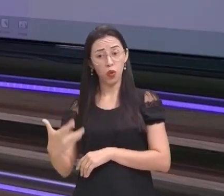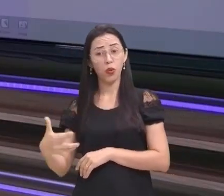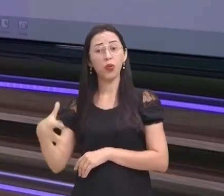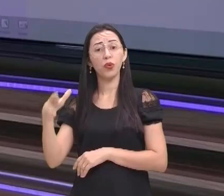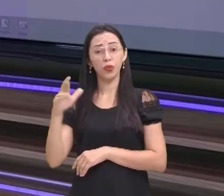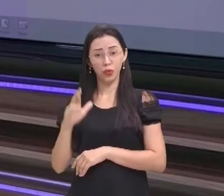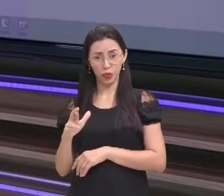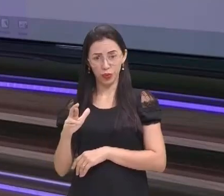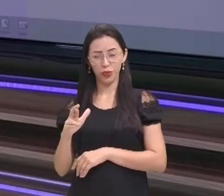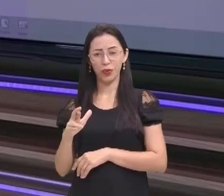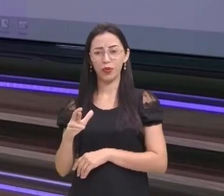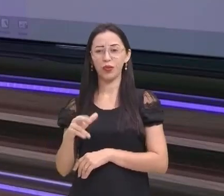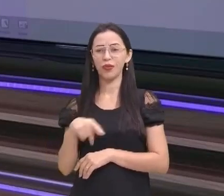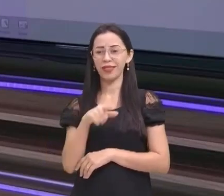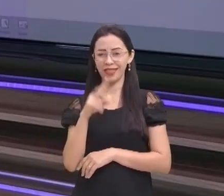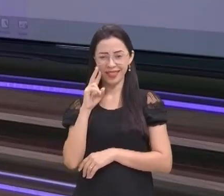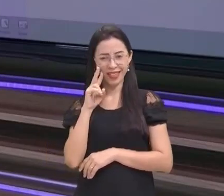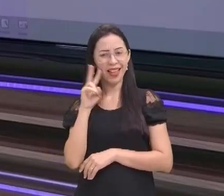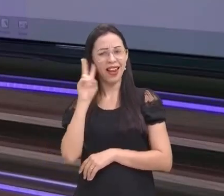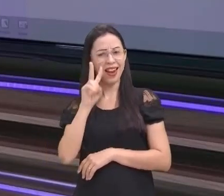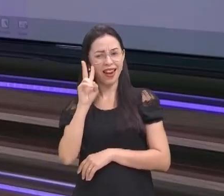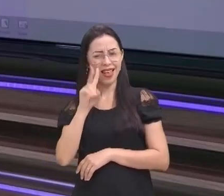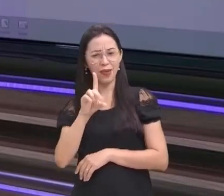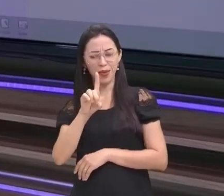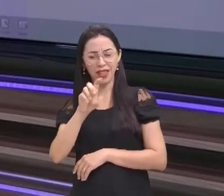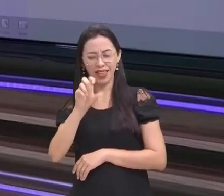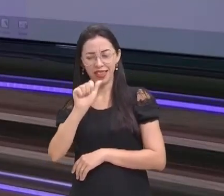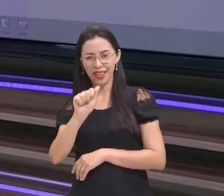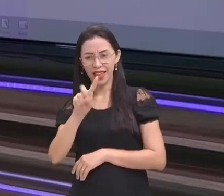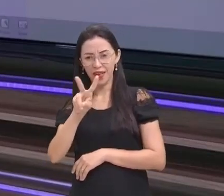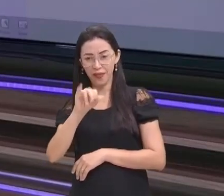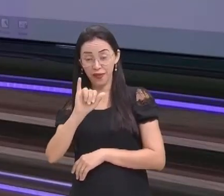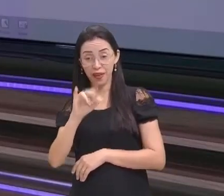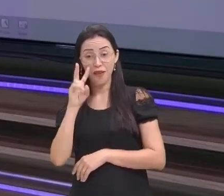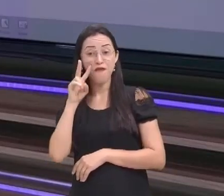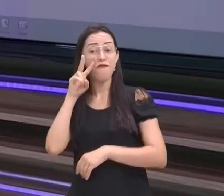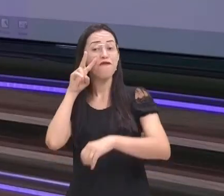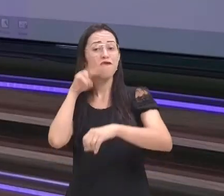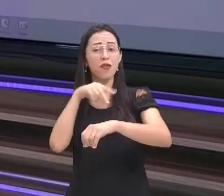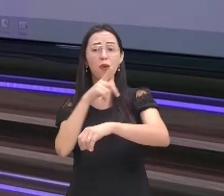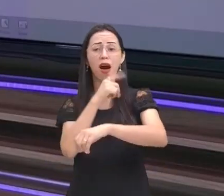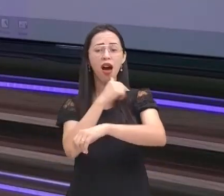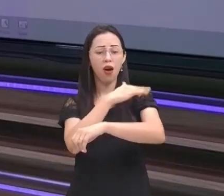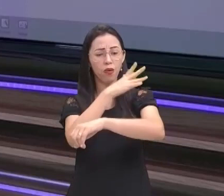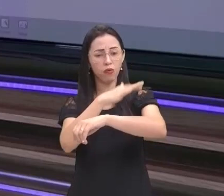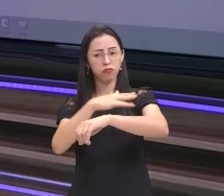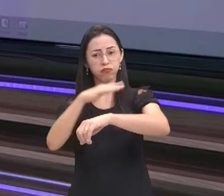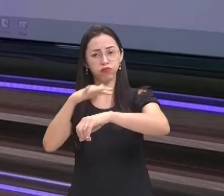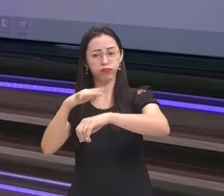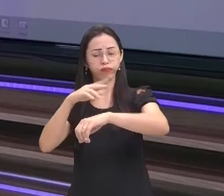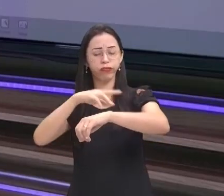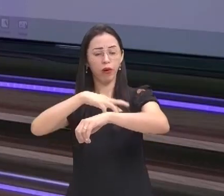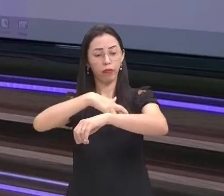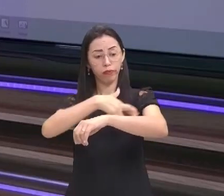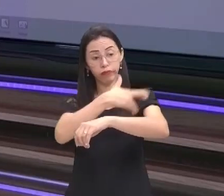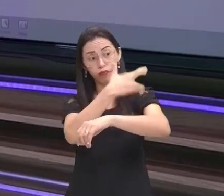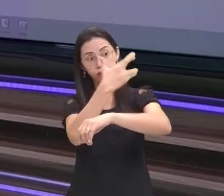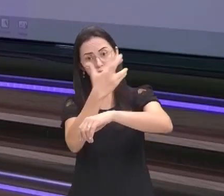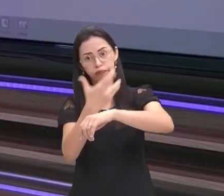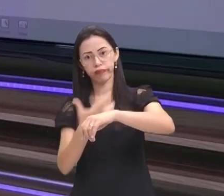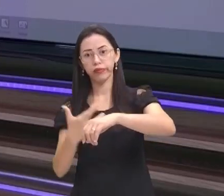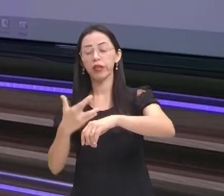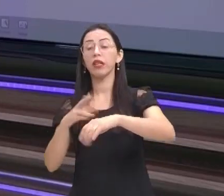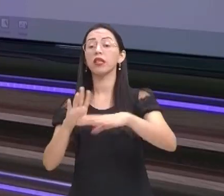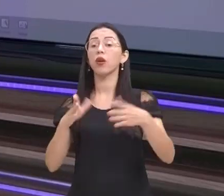o bumbum? Sim ou não? É uma parte muito engraçada, não é mesmo? Então, crianças, agora